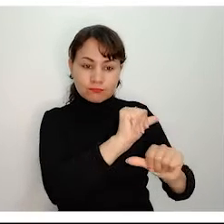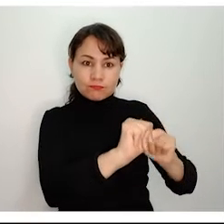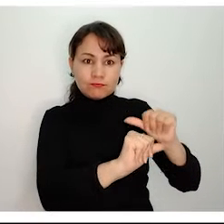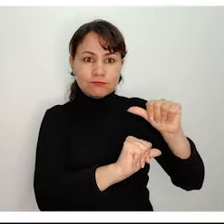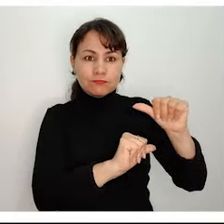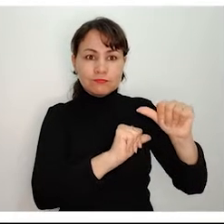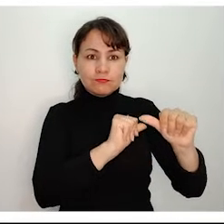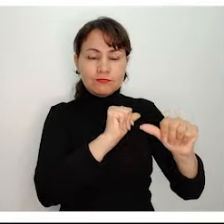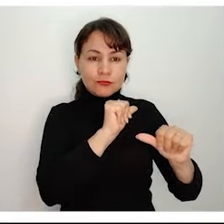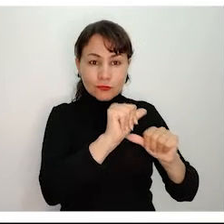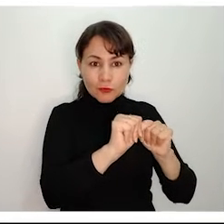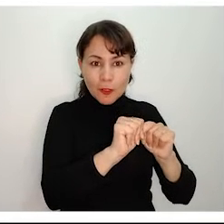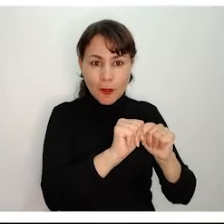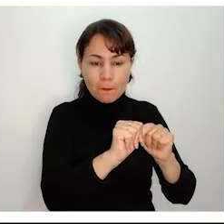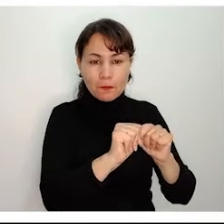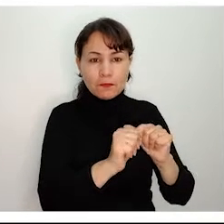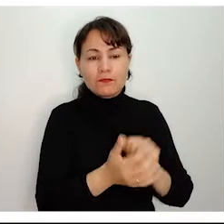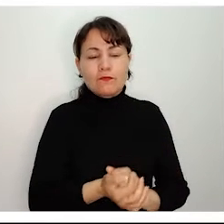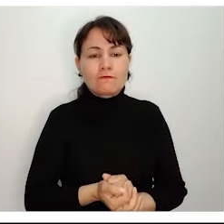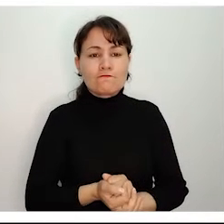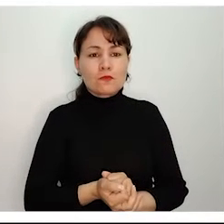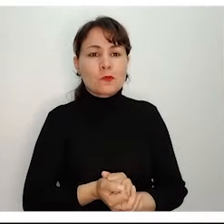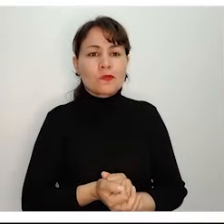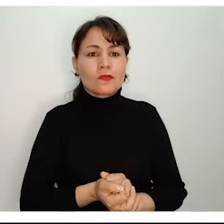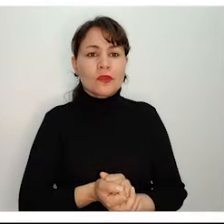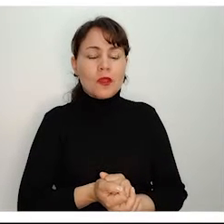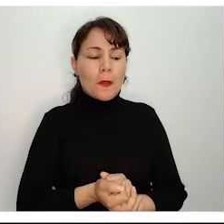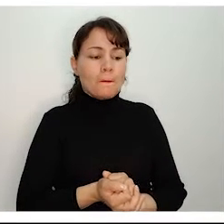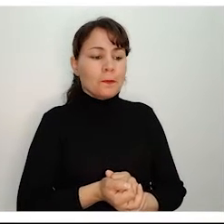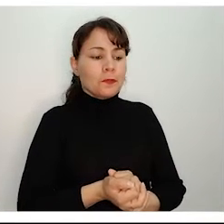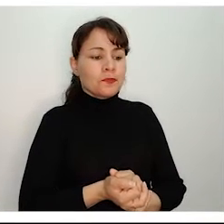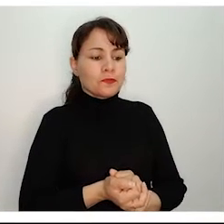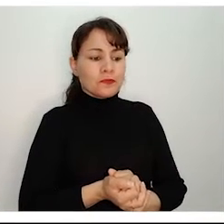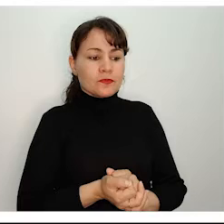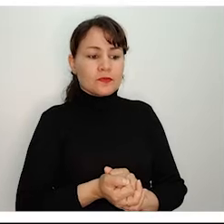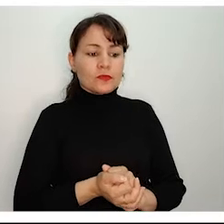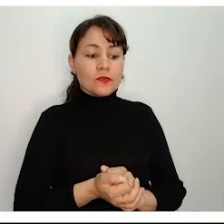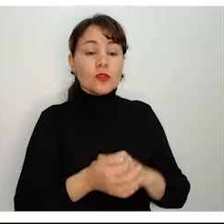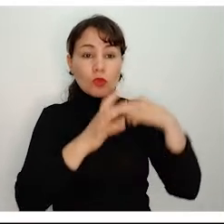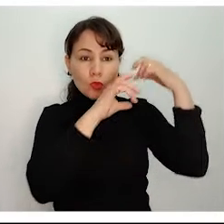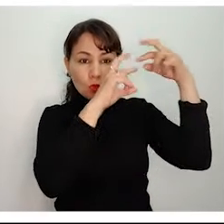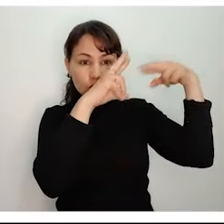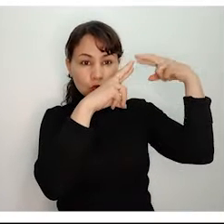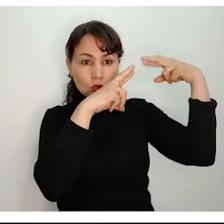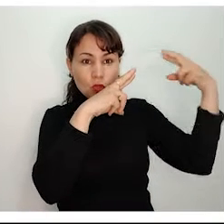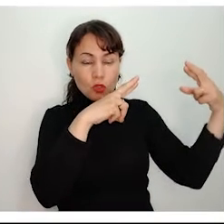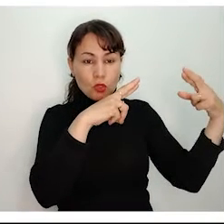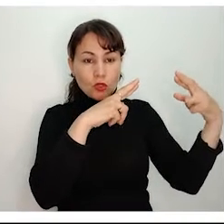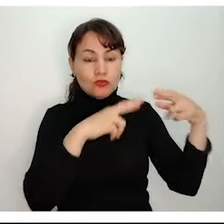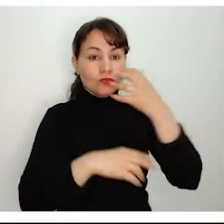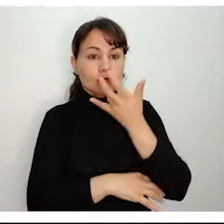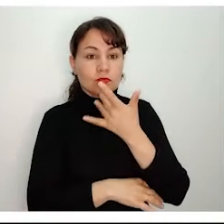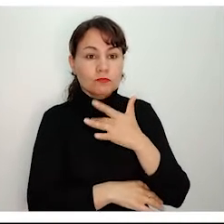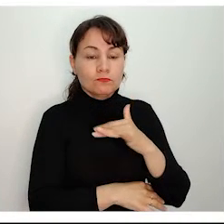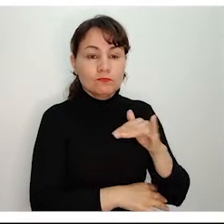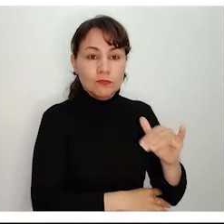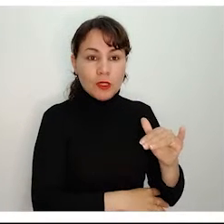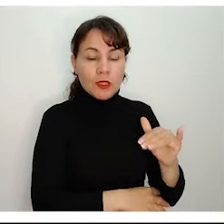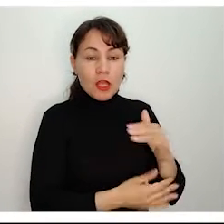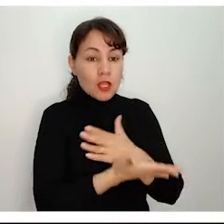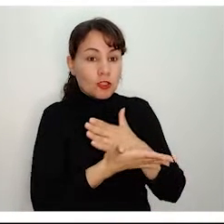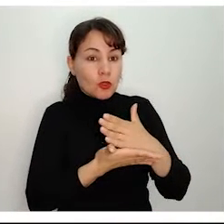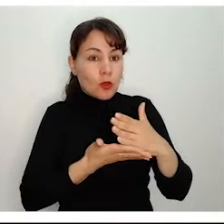eles vão se tornando mielinizados. O que é essa palavra, mielinizados? Os neurônios